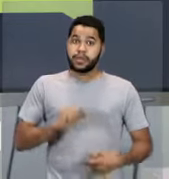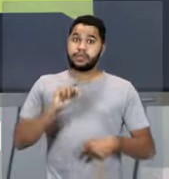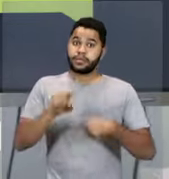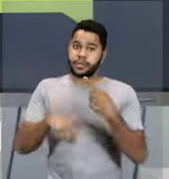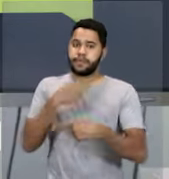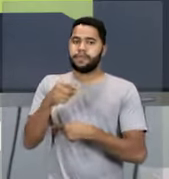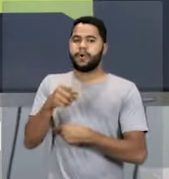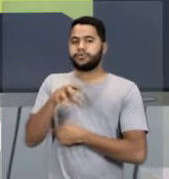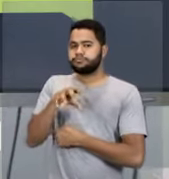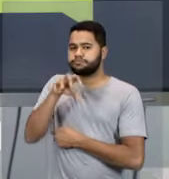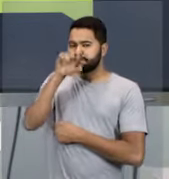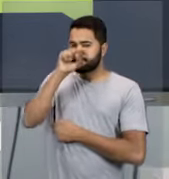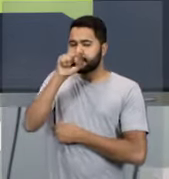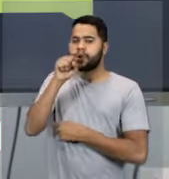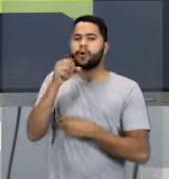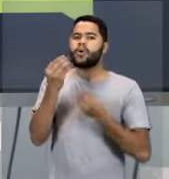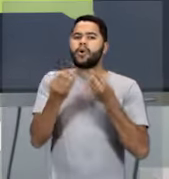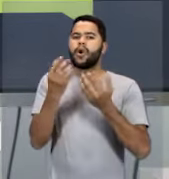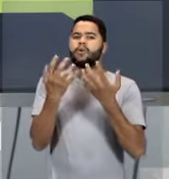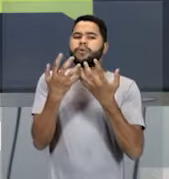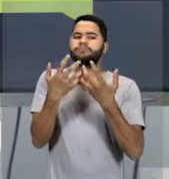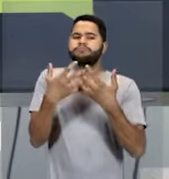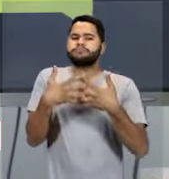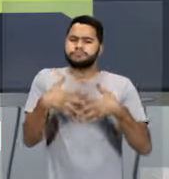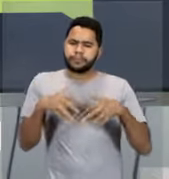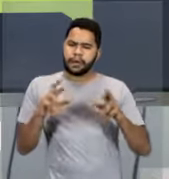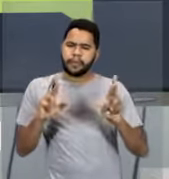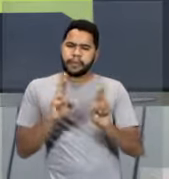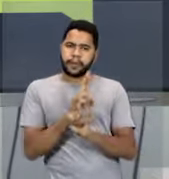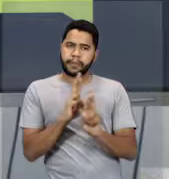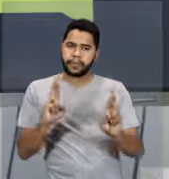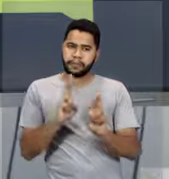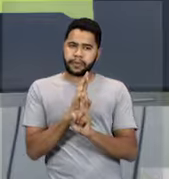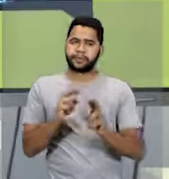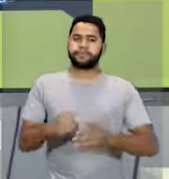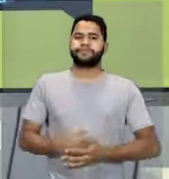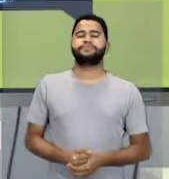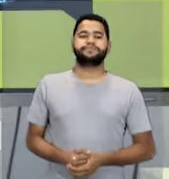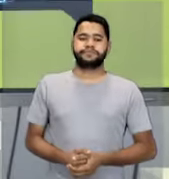nós vamos entender como é que eles se relacionam.